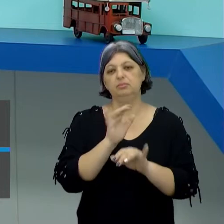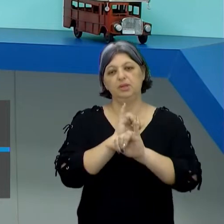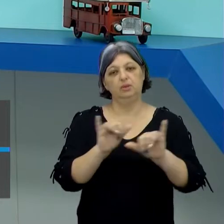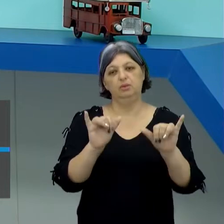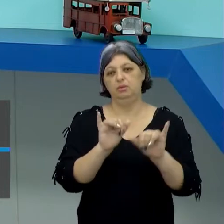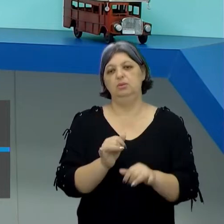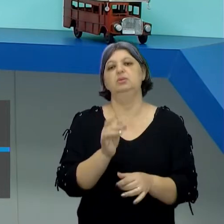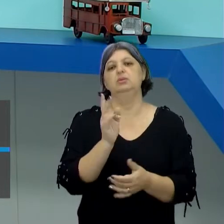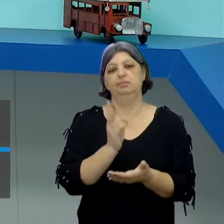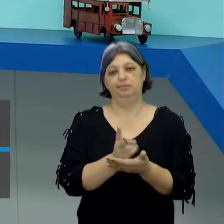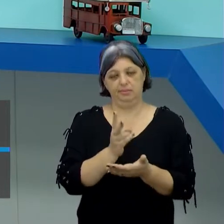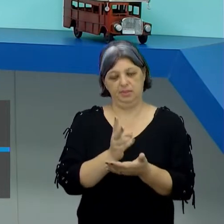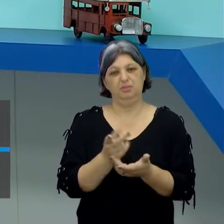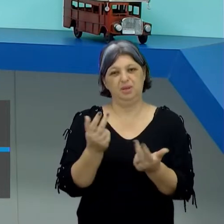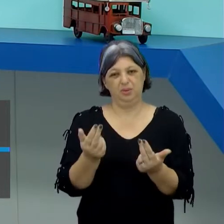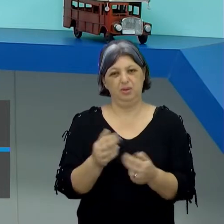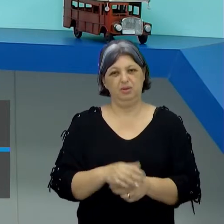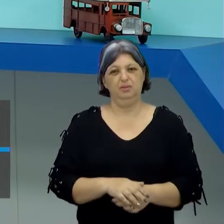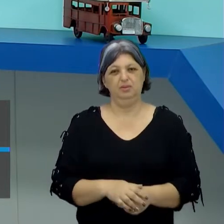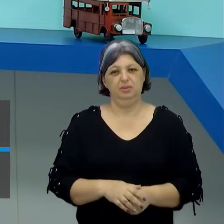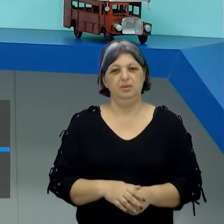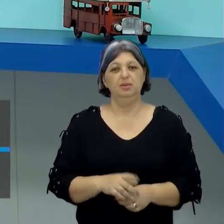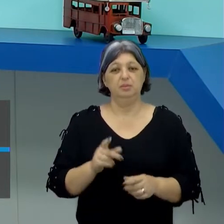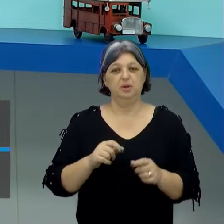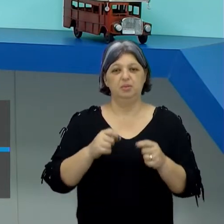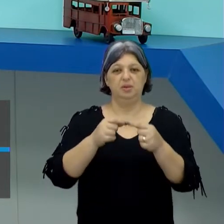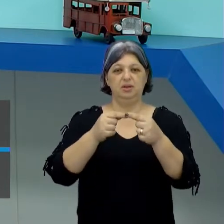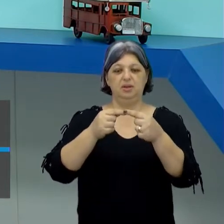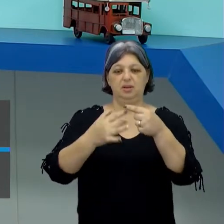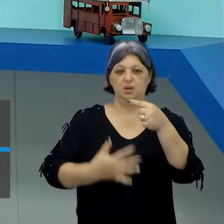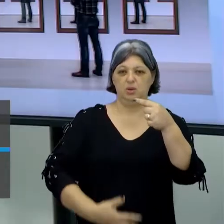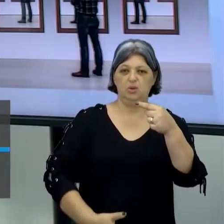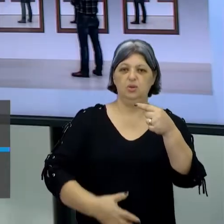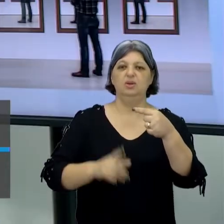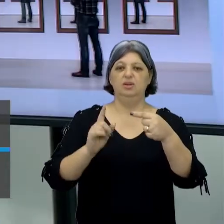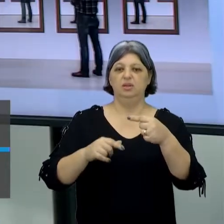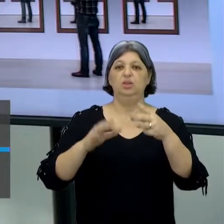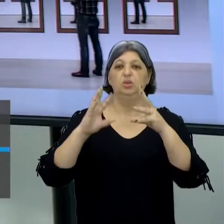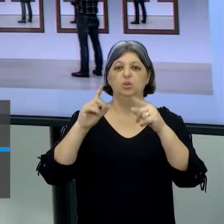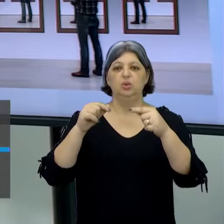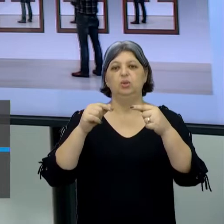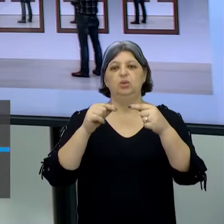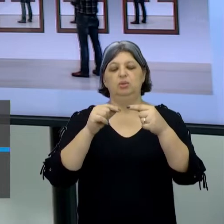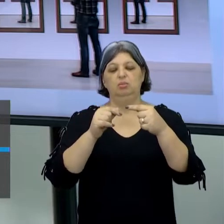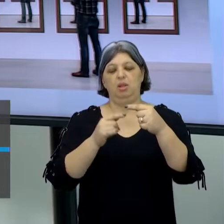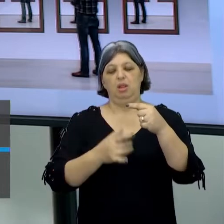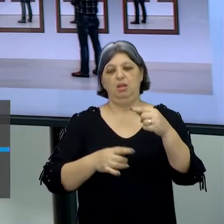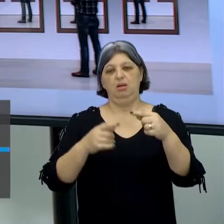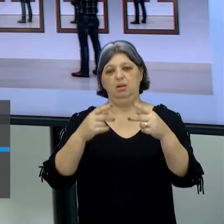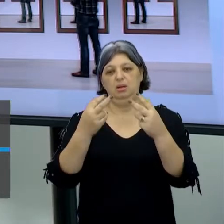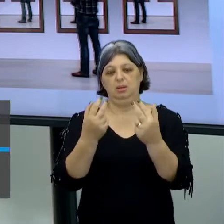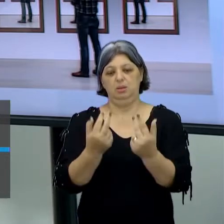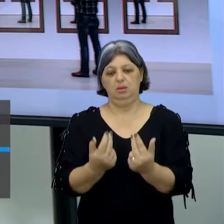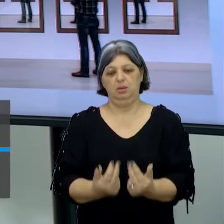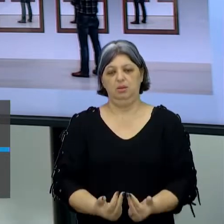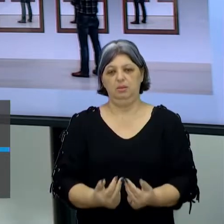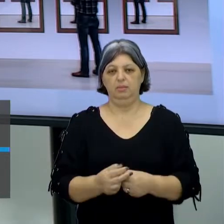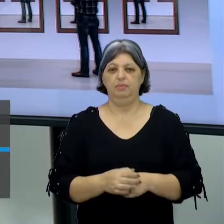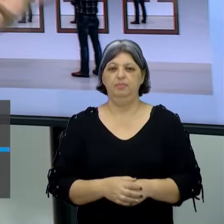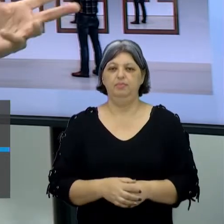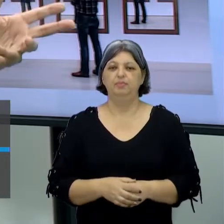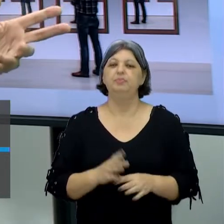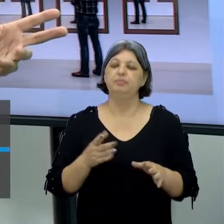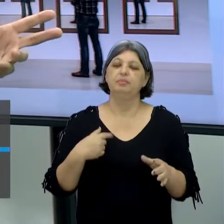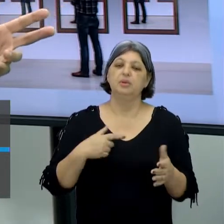Sempre acontece isso. Exatamente. Dá um Google para você ver, sai notícias todas iguais. Você assiste... não, eu vi a notícia no jornal da